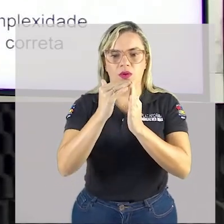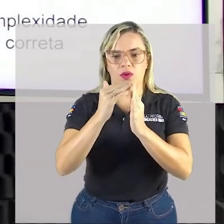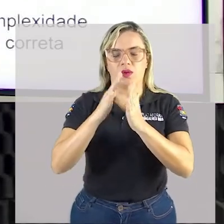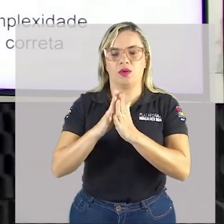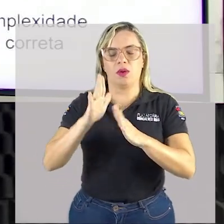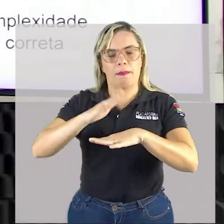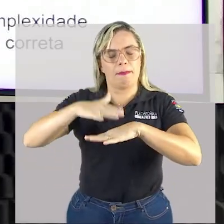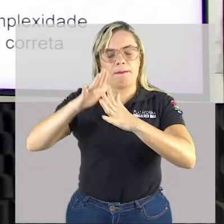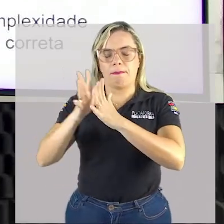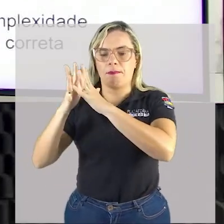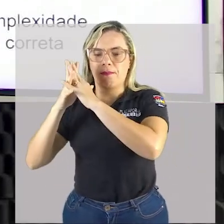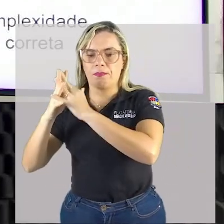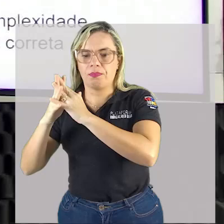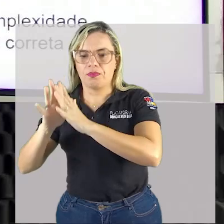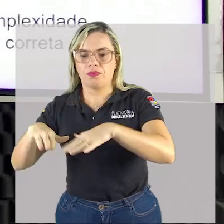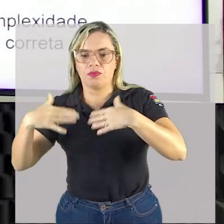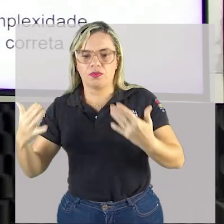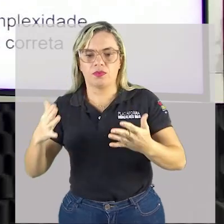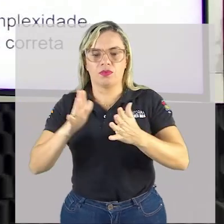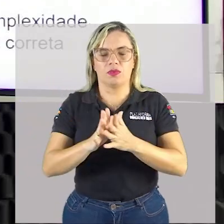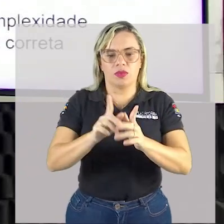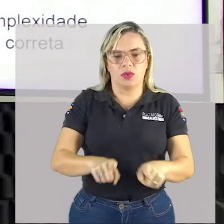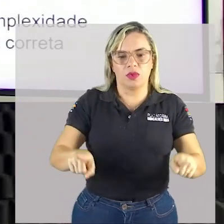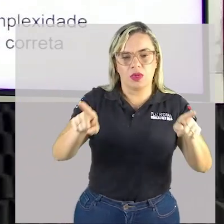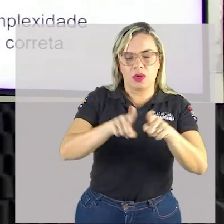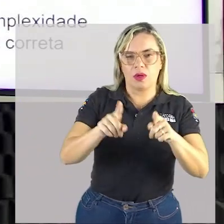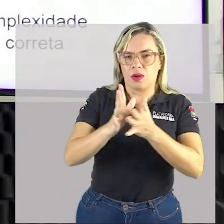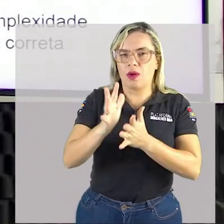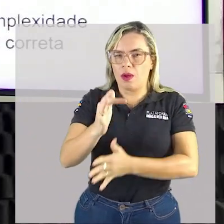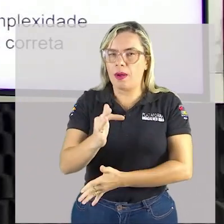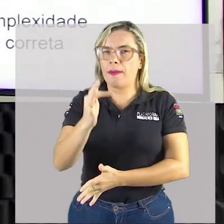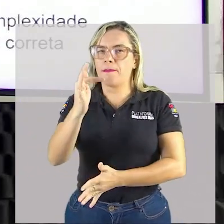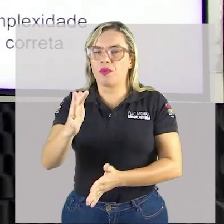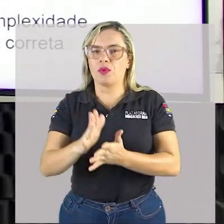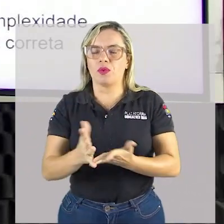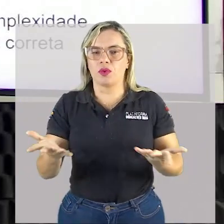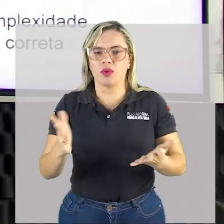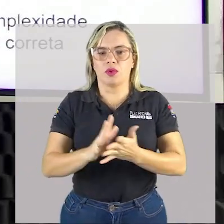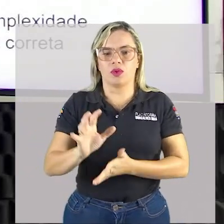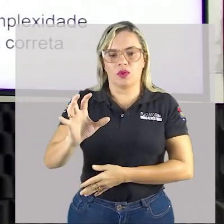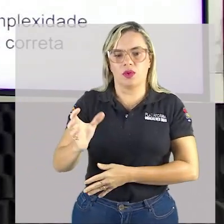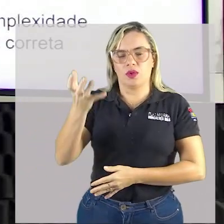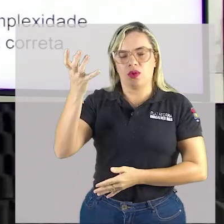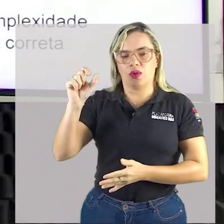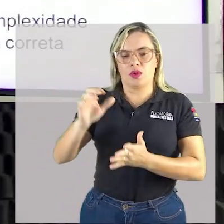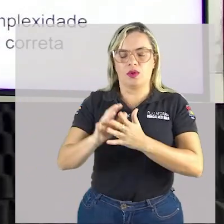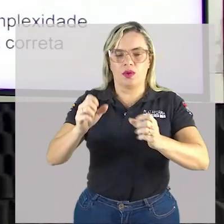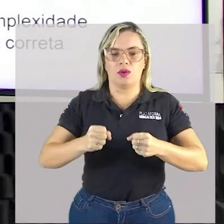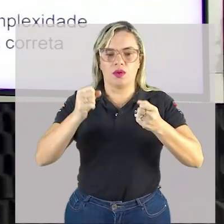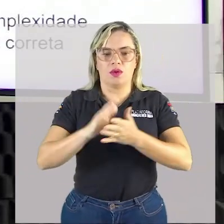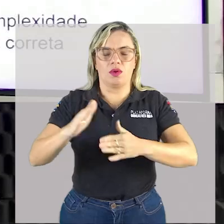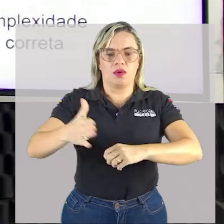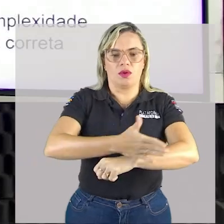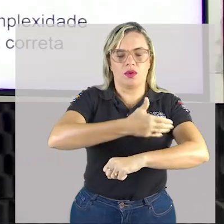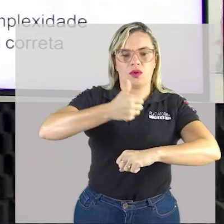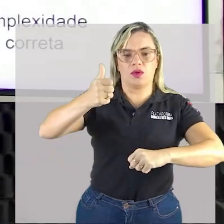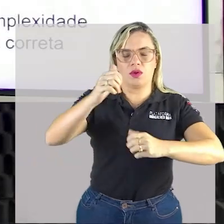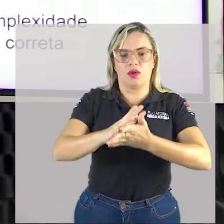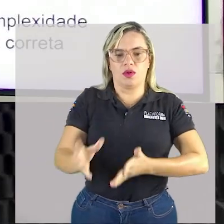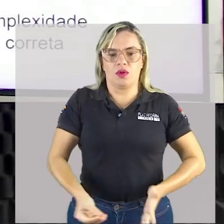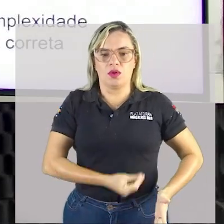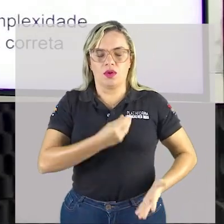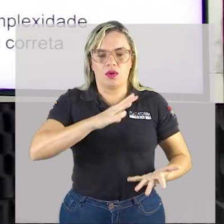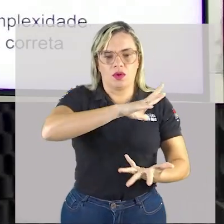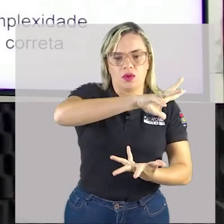mais complexos. E assim, prever e mensurar os fenômenos que podem melhorar a existência na